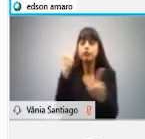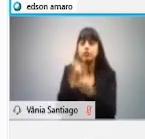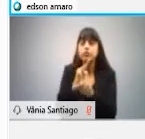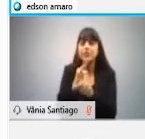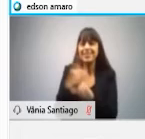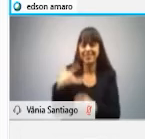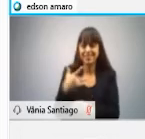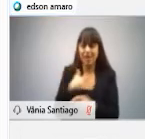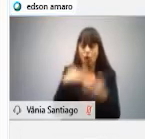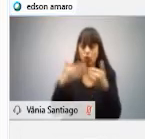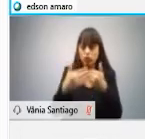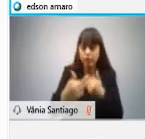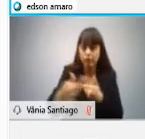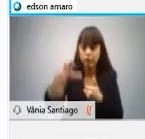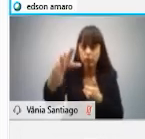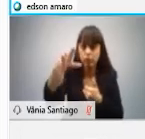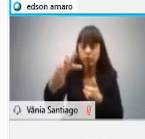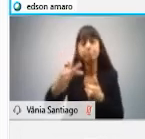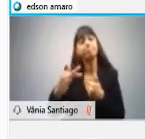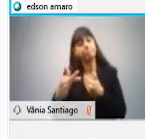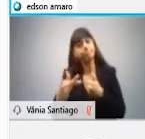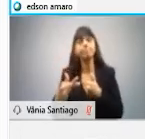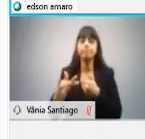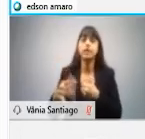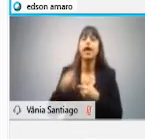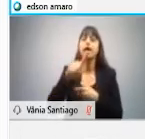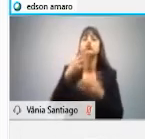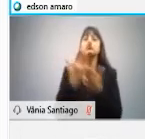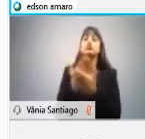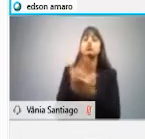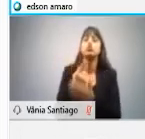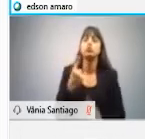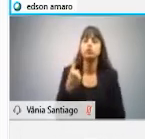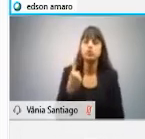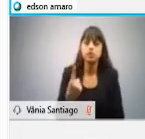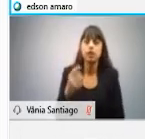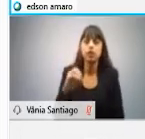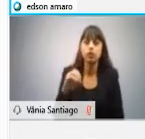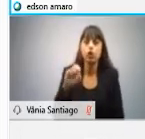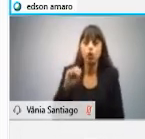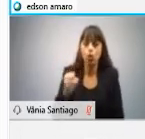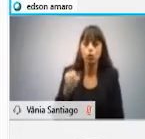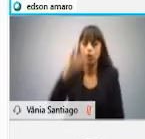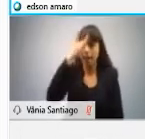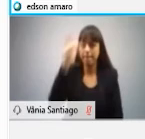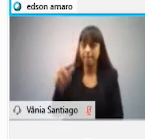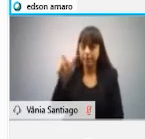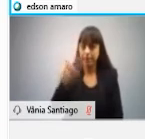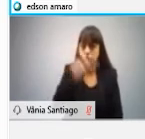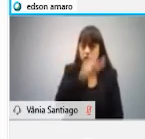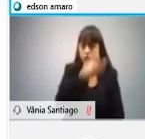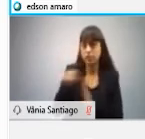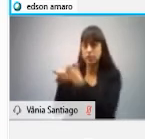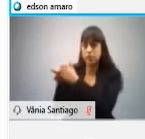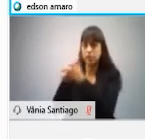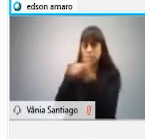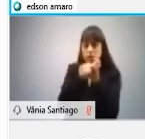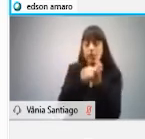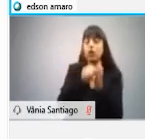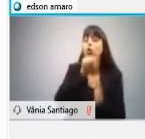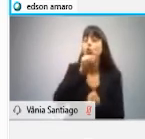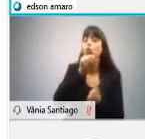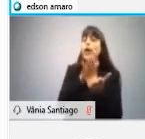isso. Esse estudo foi feito com 108 indivíduos, e aqui a ideia, uma publicação que já tem alguns anos, a ideia é